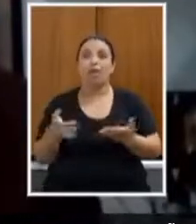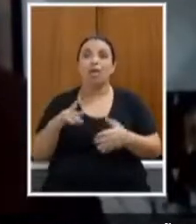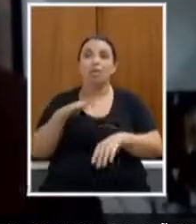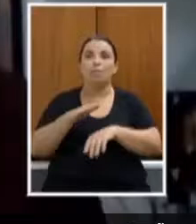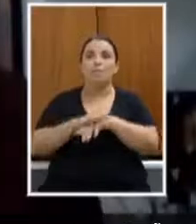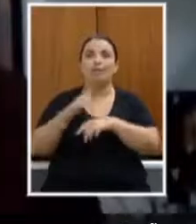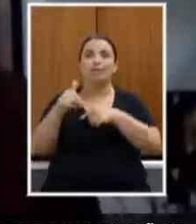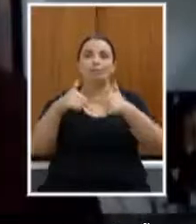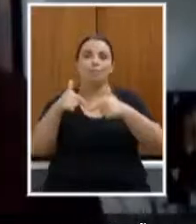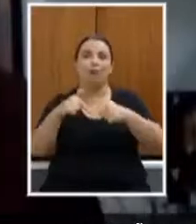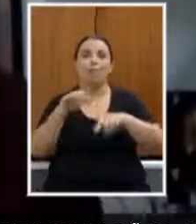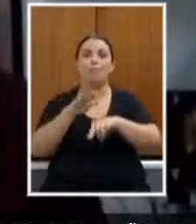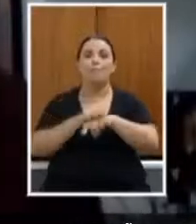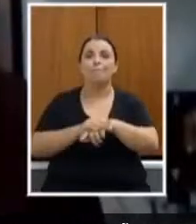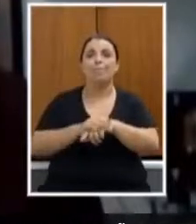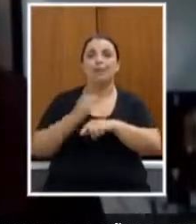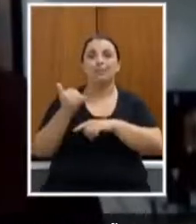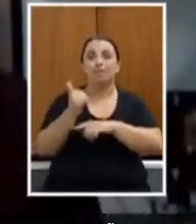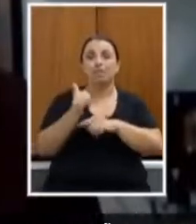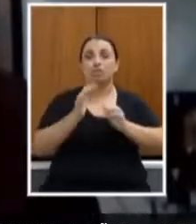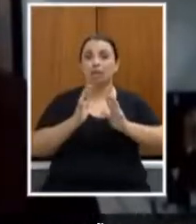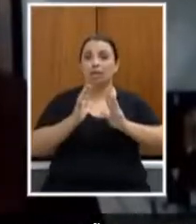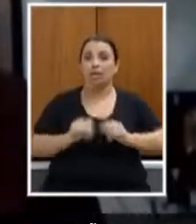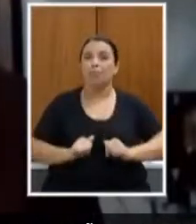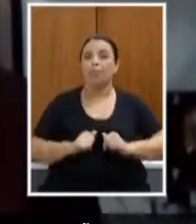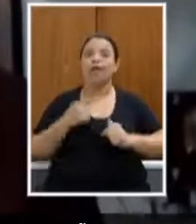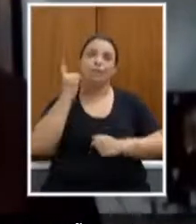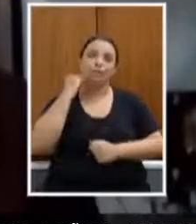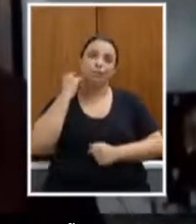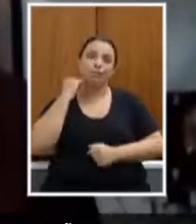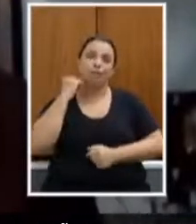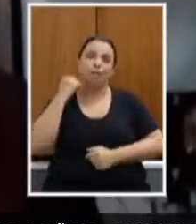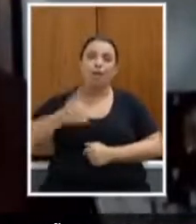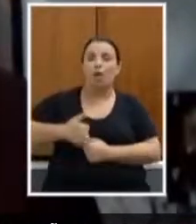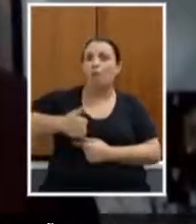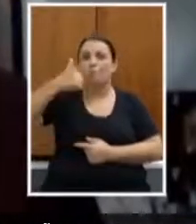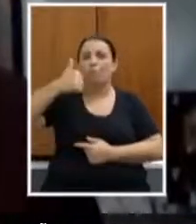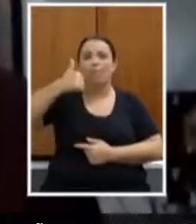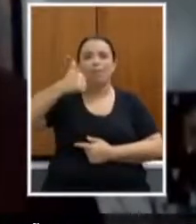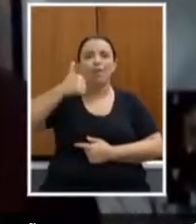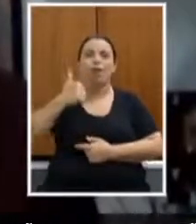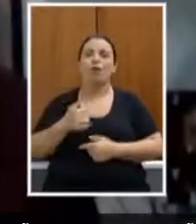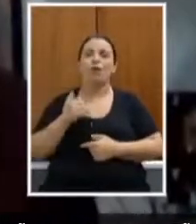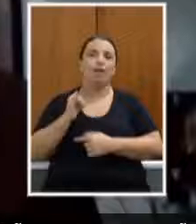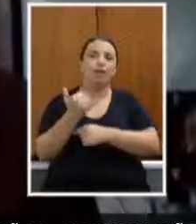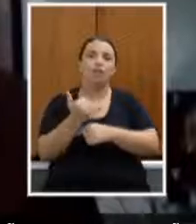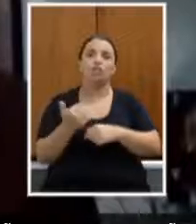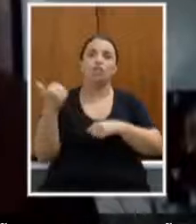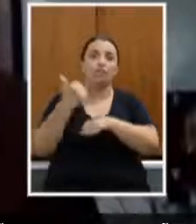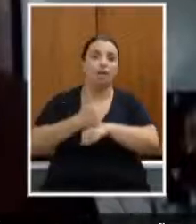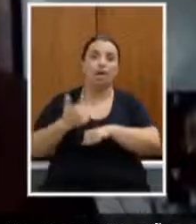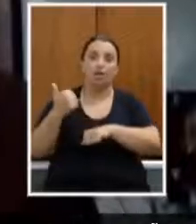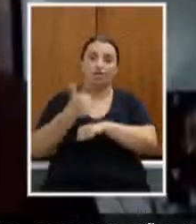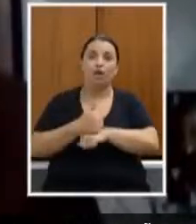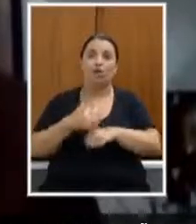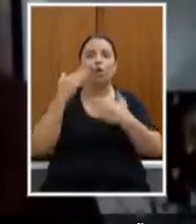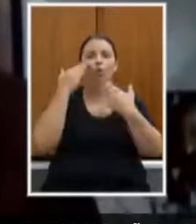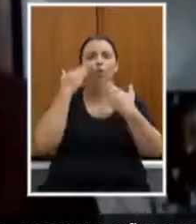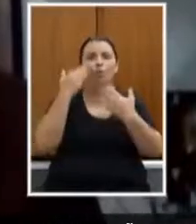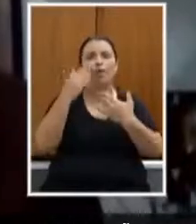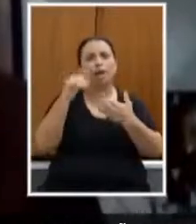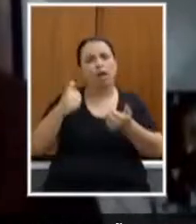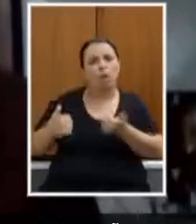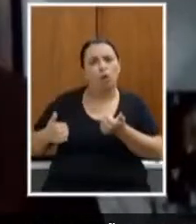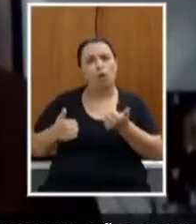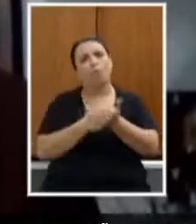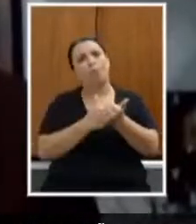Gerais, mais uma vez, sai à frente em energias renováveis. Muito obrigado pelo seu apoio,